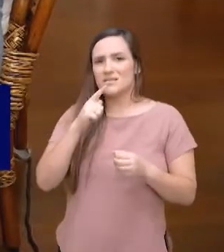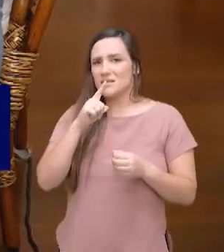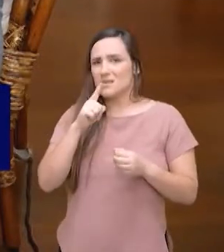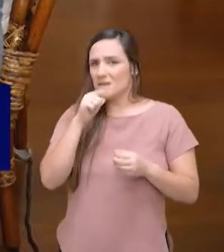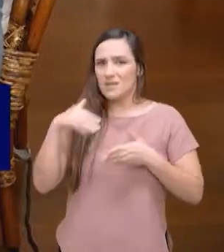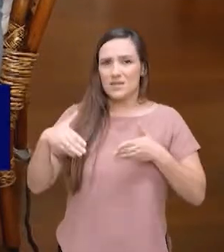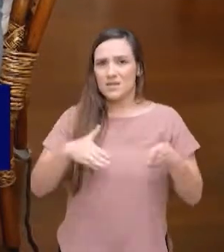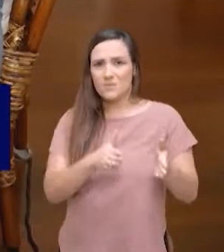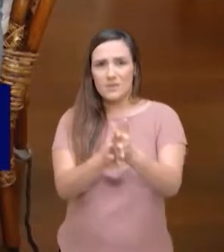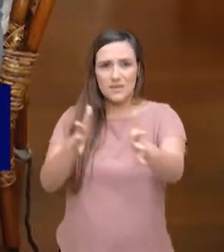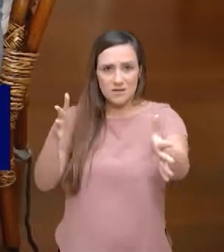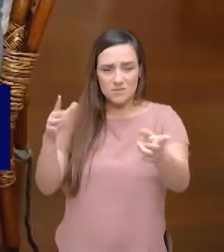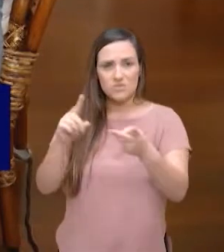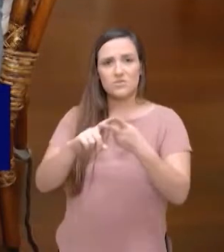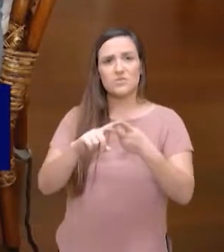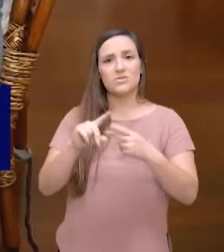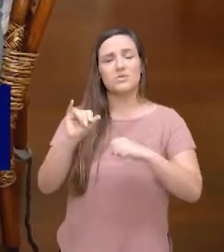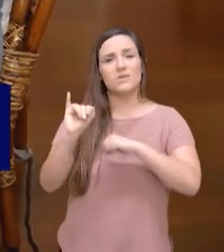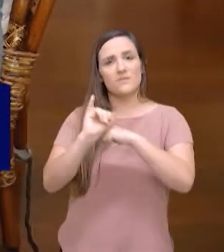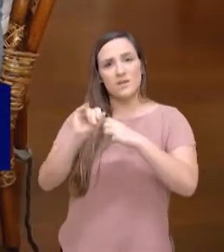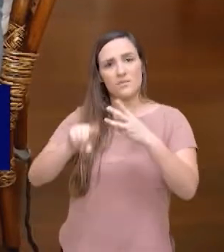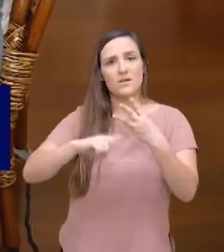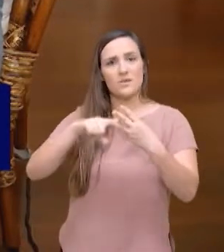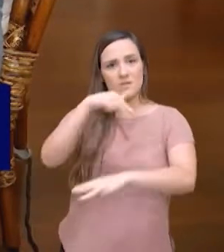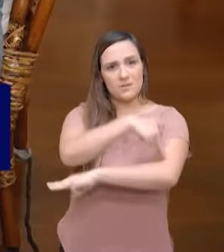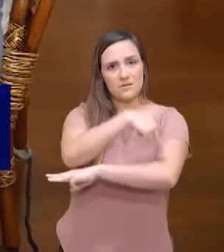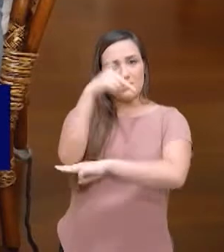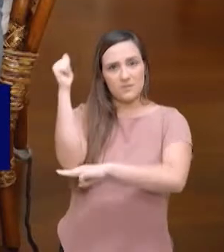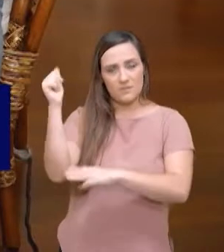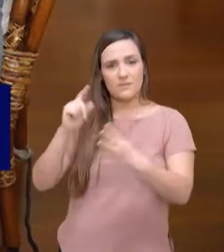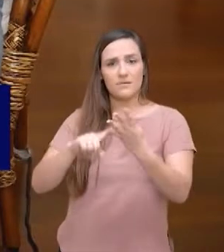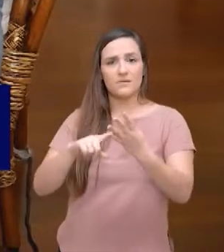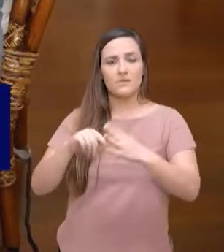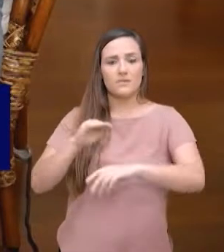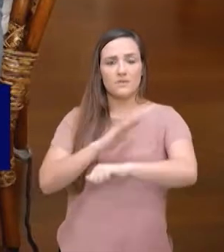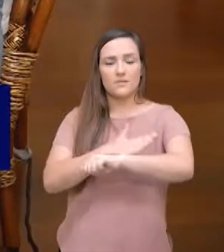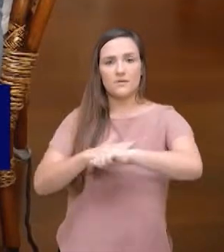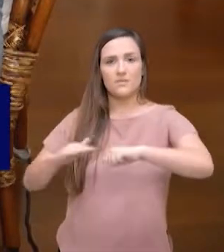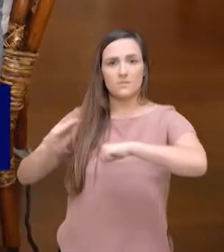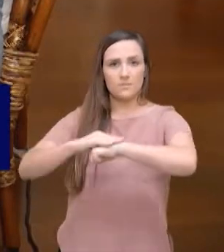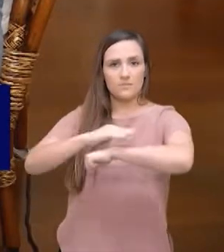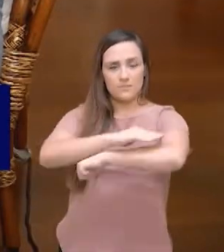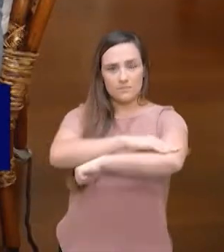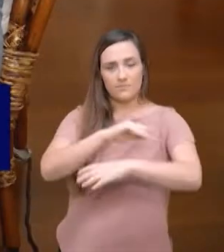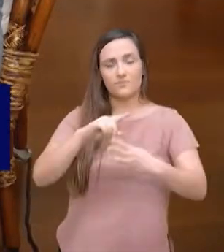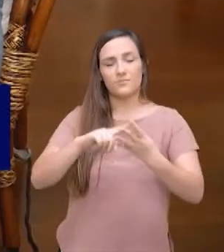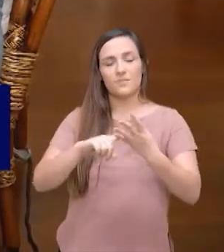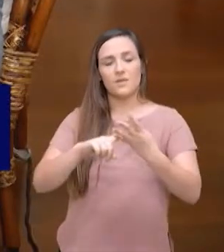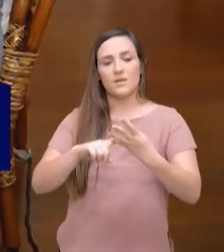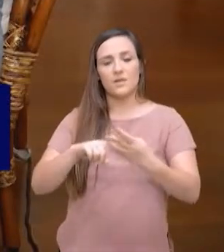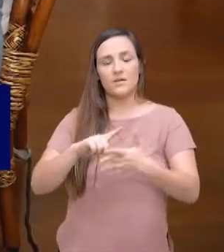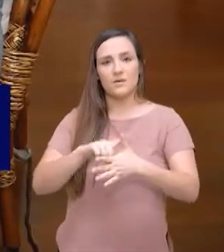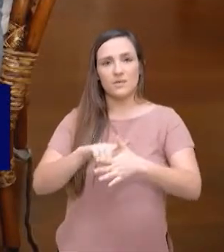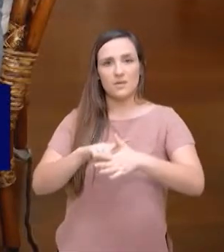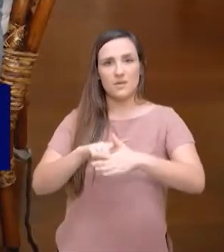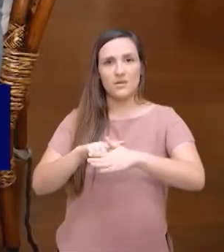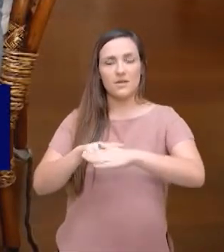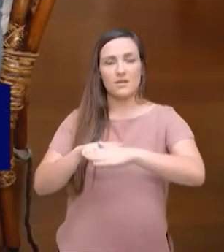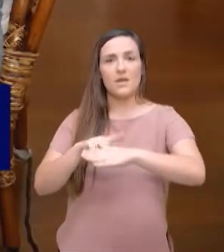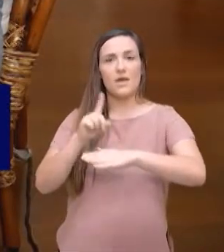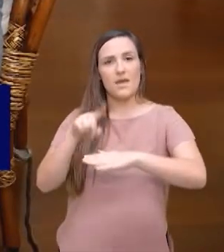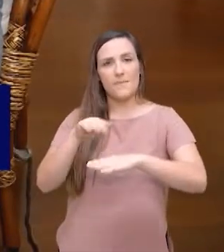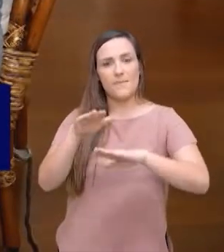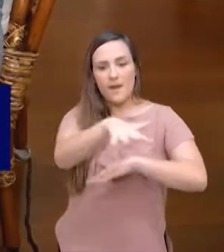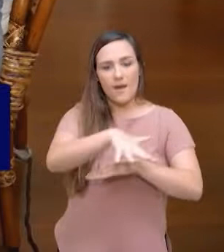Brilhante, Ivinhema, Nova Andradina, Batayporã, Anaurilândia e Bataguaçu. Era o chamado